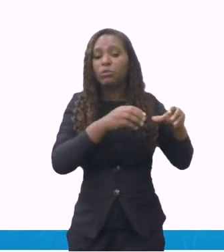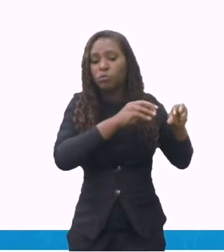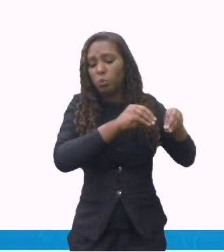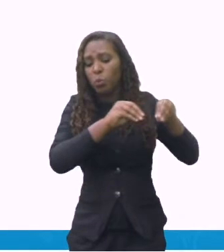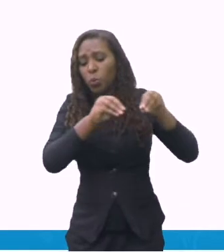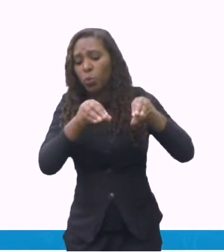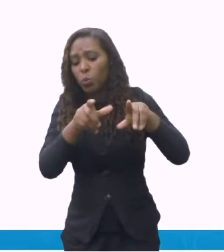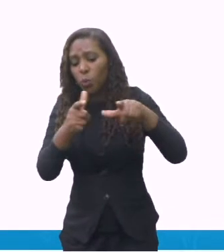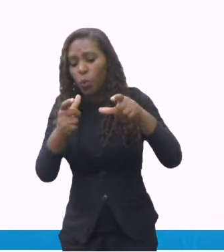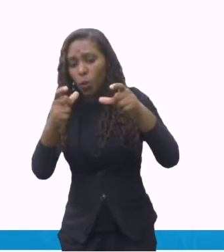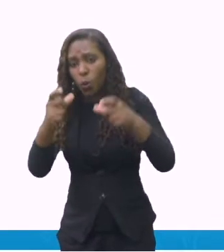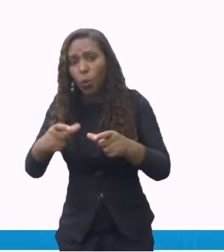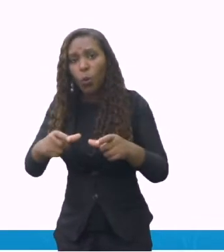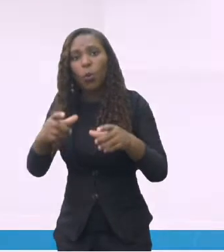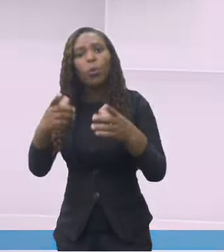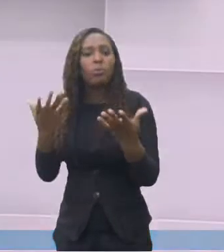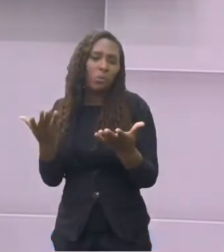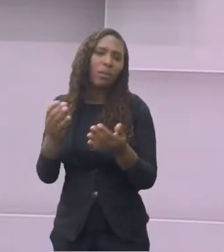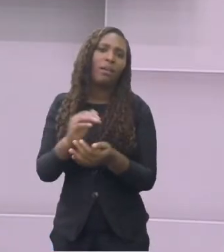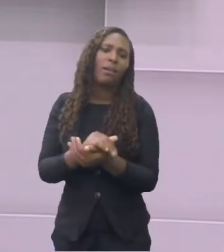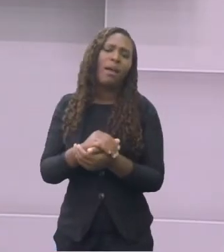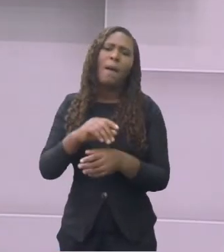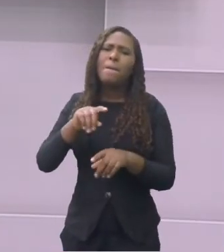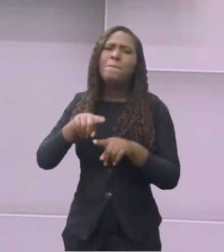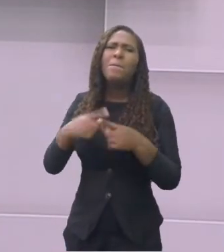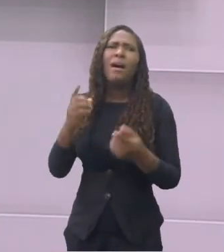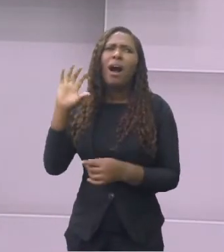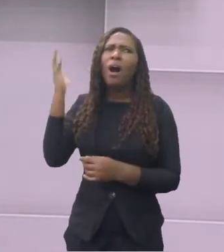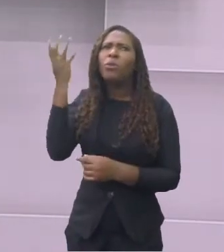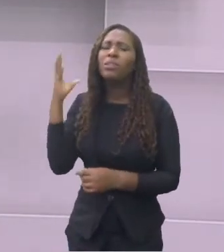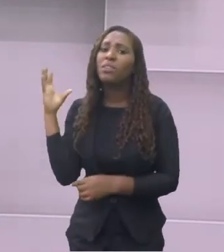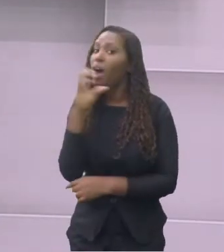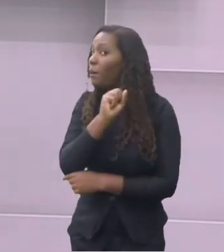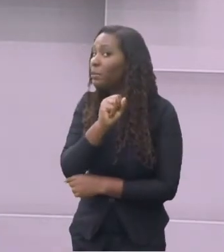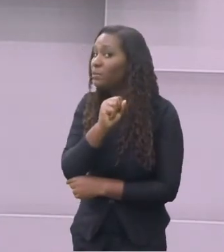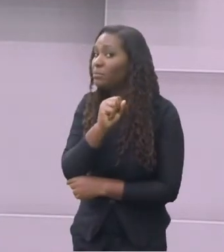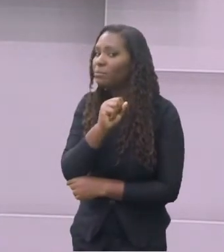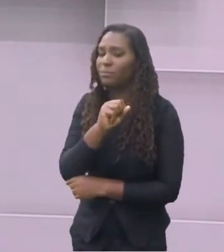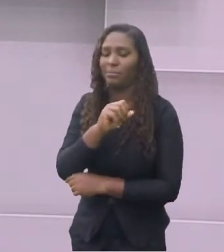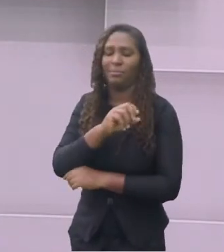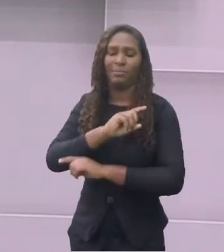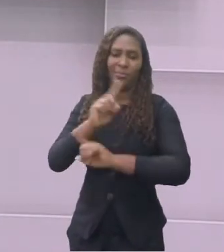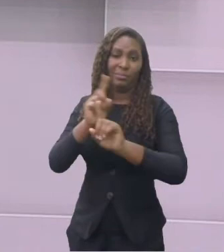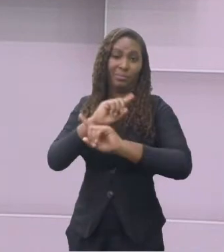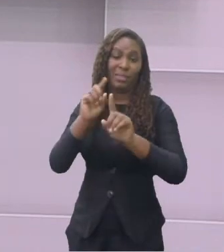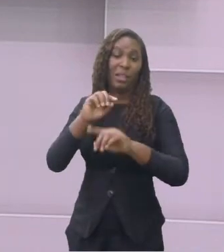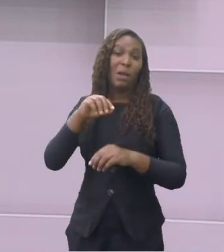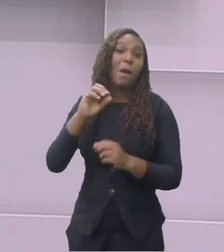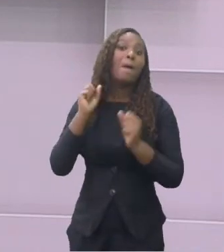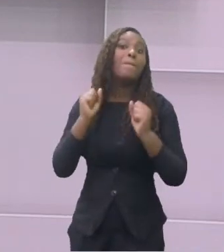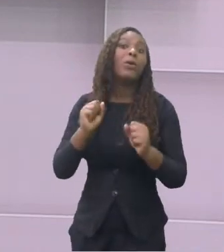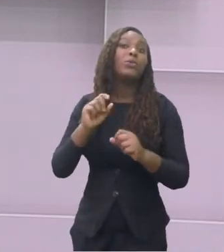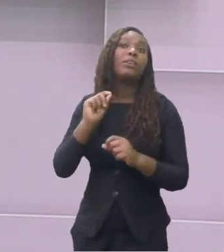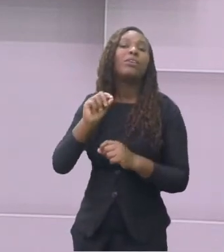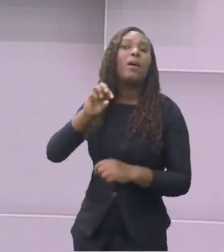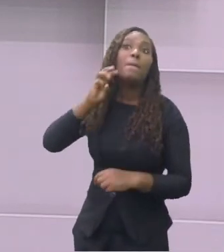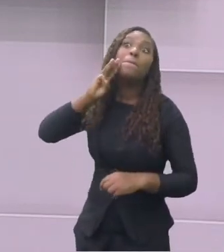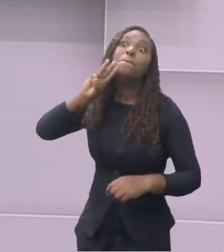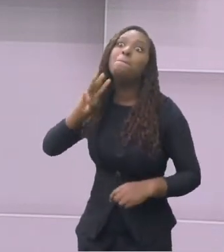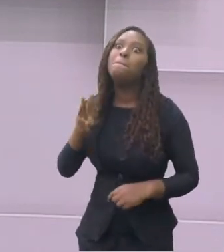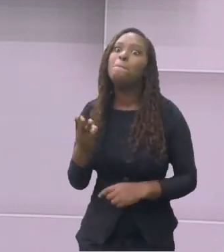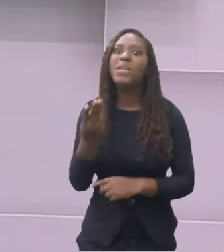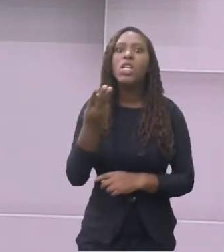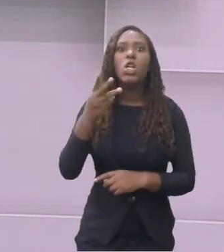formação, ela não acontece rapidamente, não. Ela pode levar, assim, milhões de anos para